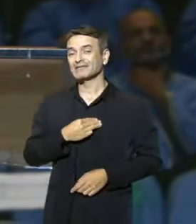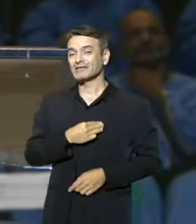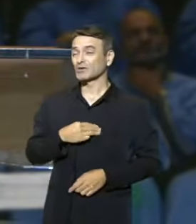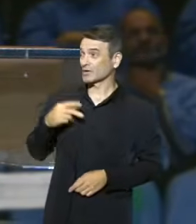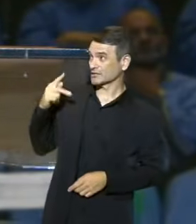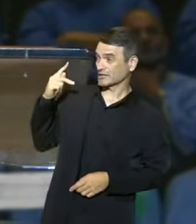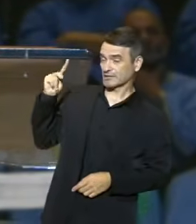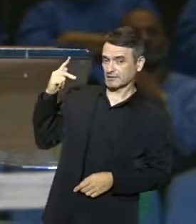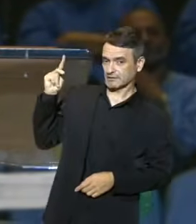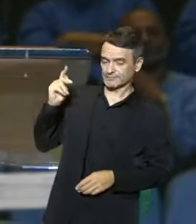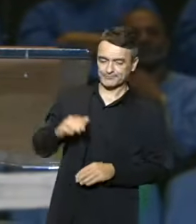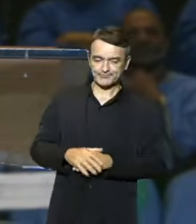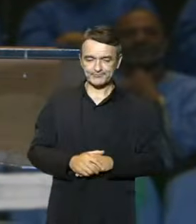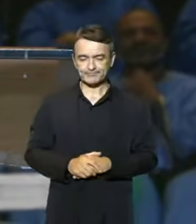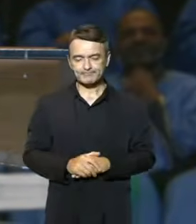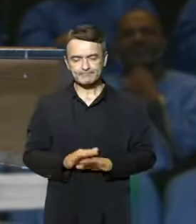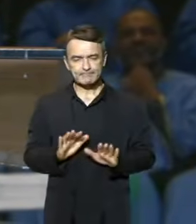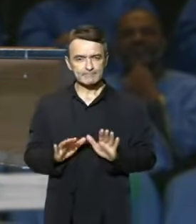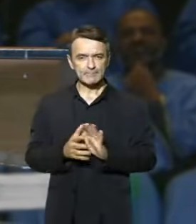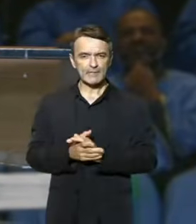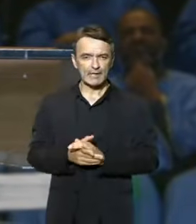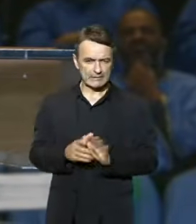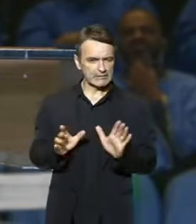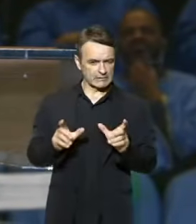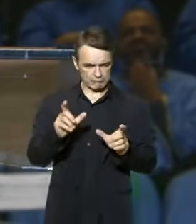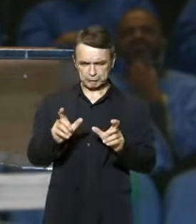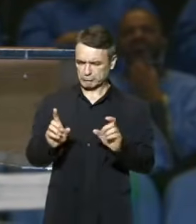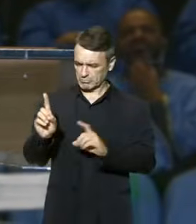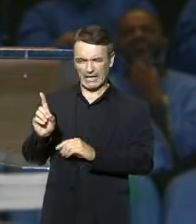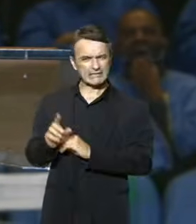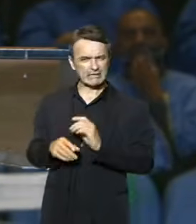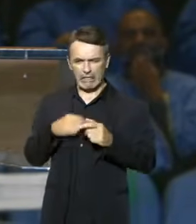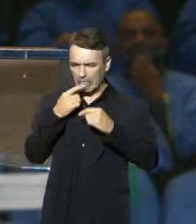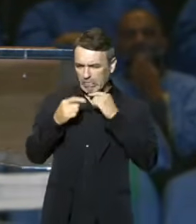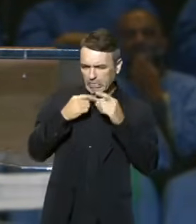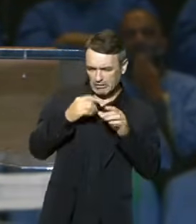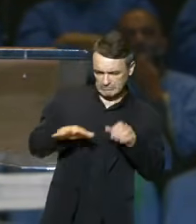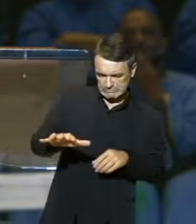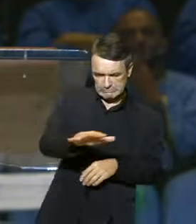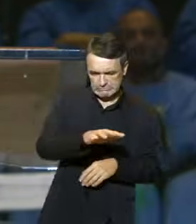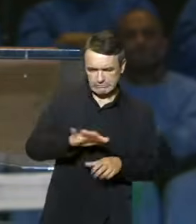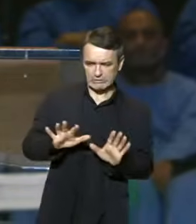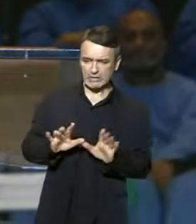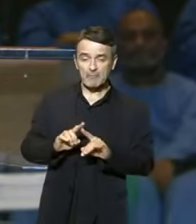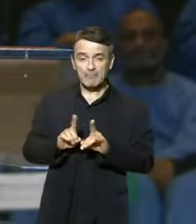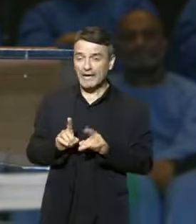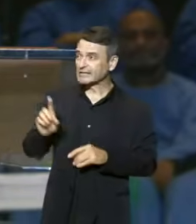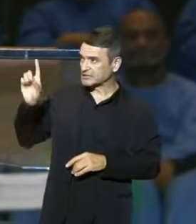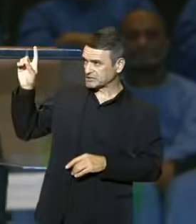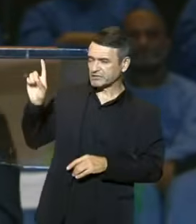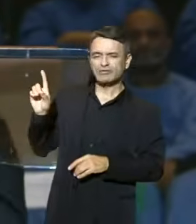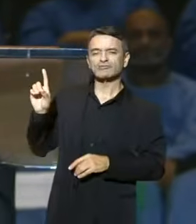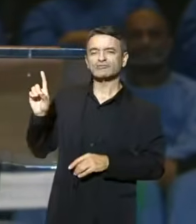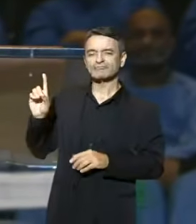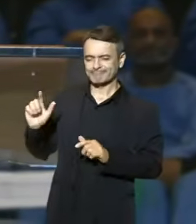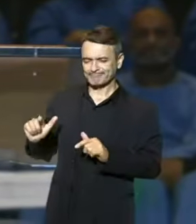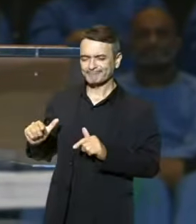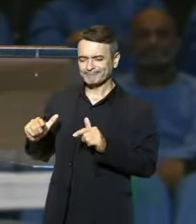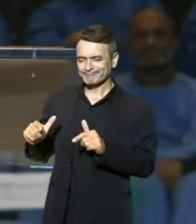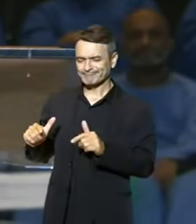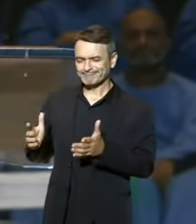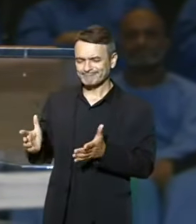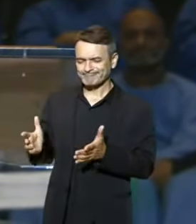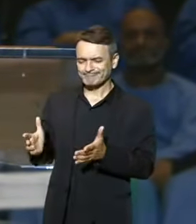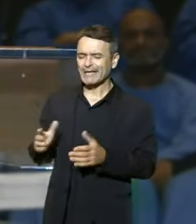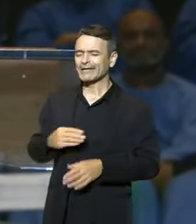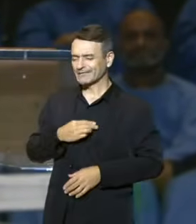das reclamações, Deus ainda age de maneira misericordiosa. O povo